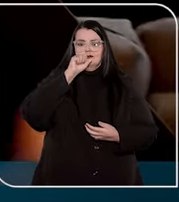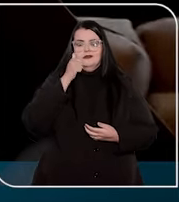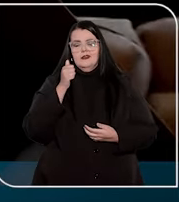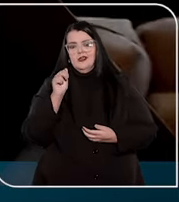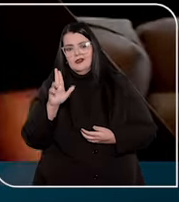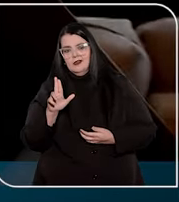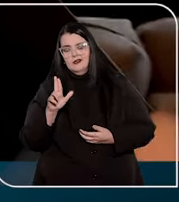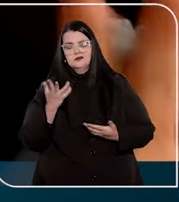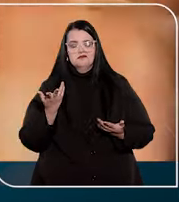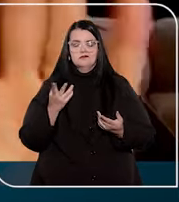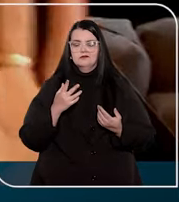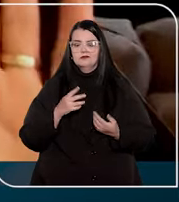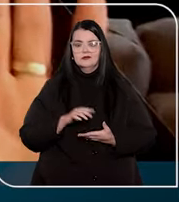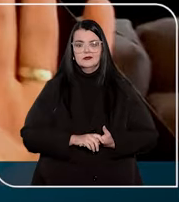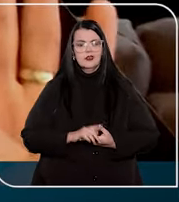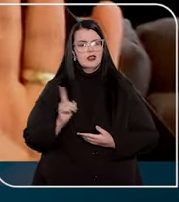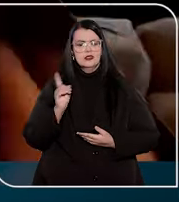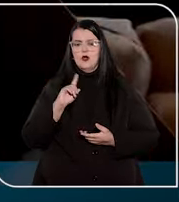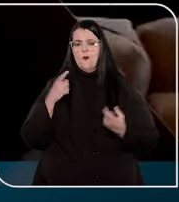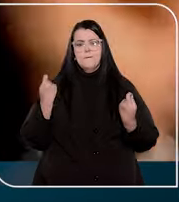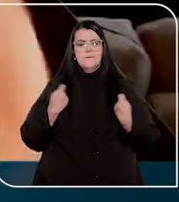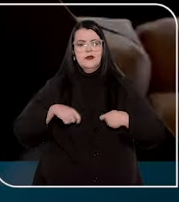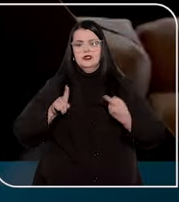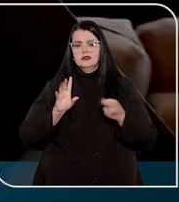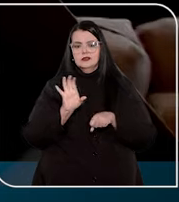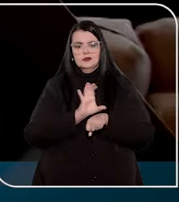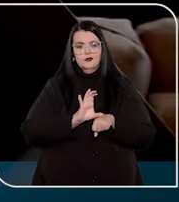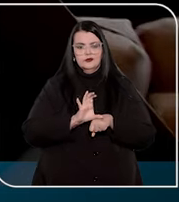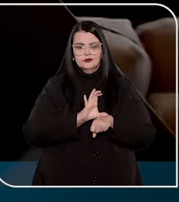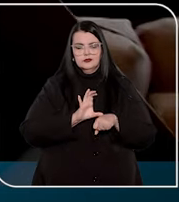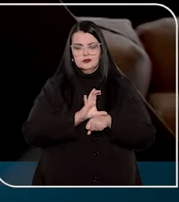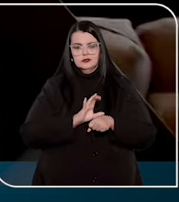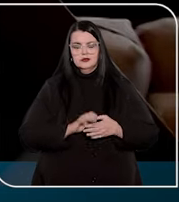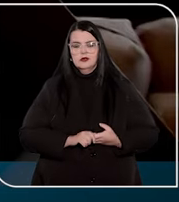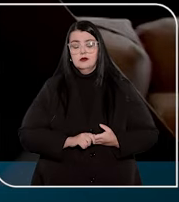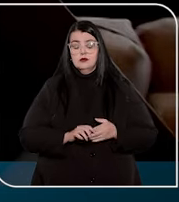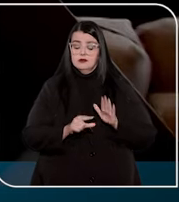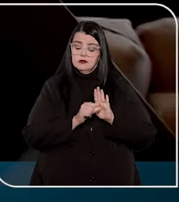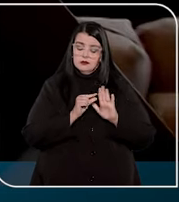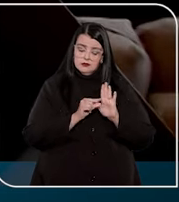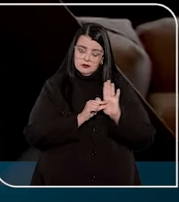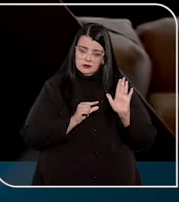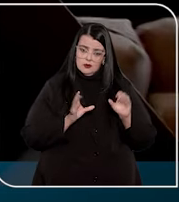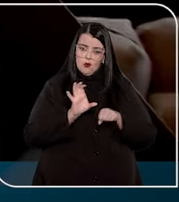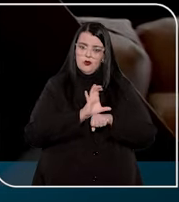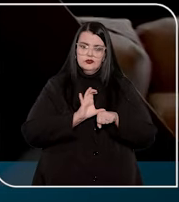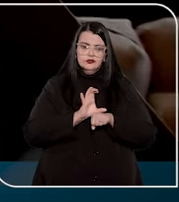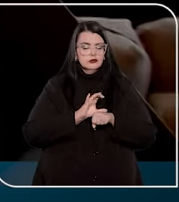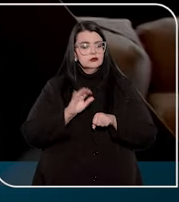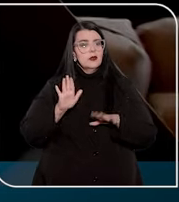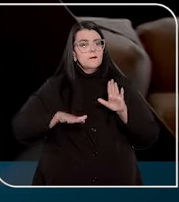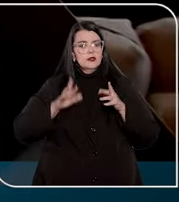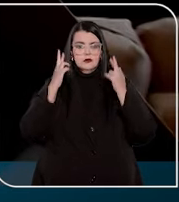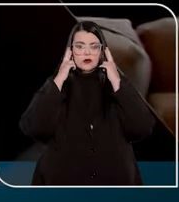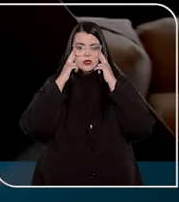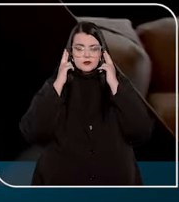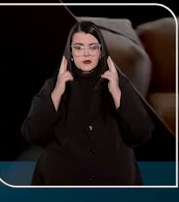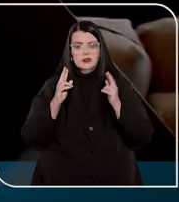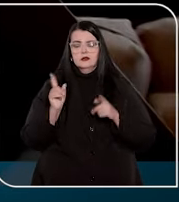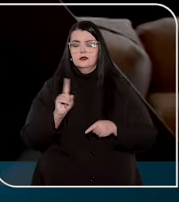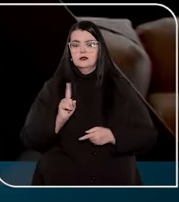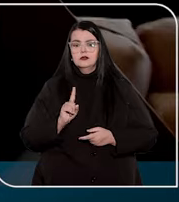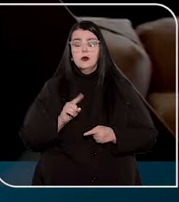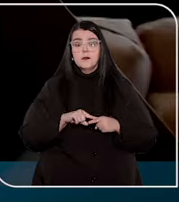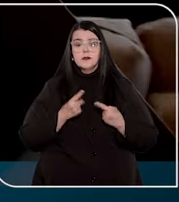porque é lícito, é natural, não precisa da Constituição dizer. A Constituição diz coisas que muitas vezes nós não respeitamos. Então, é claro